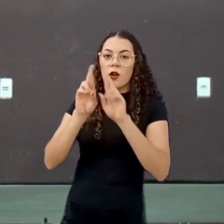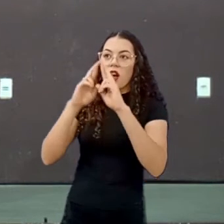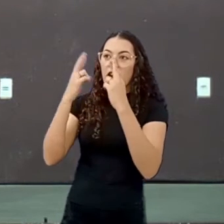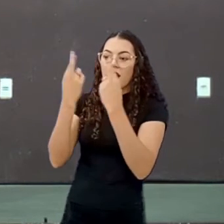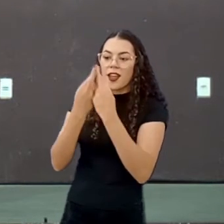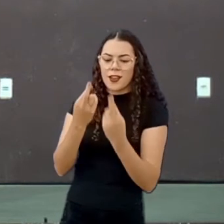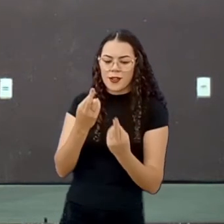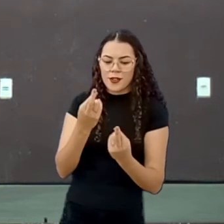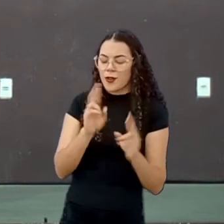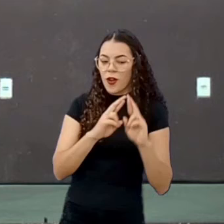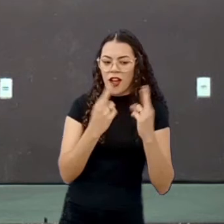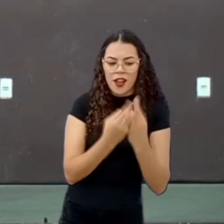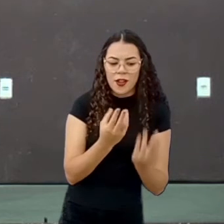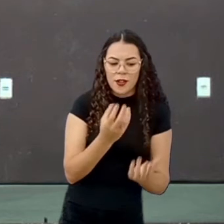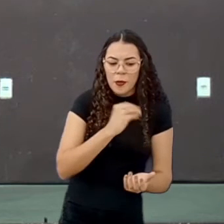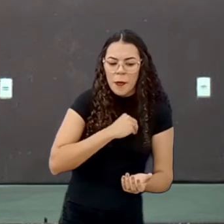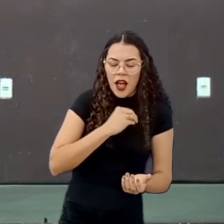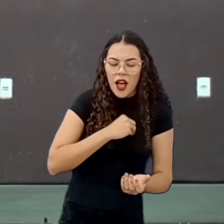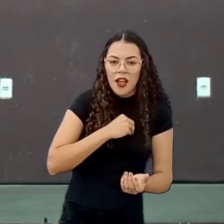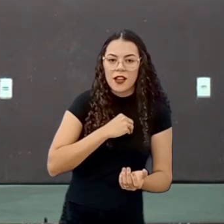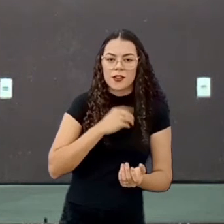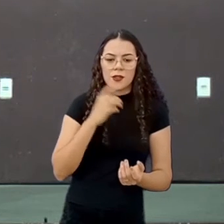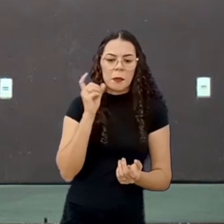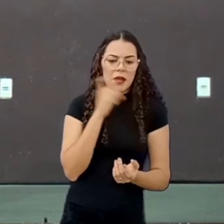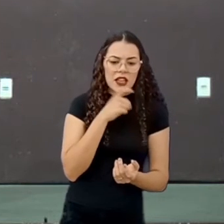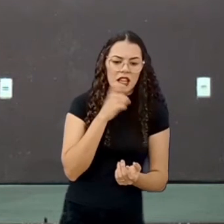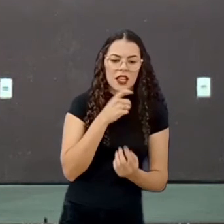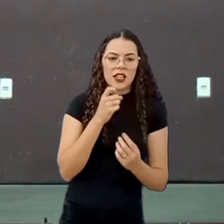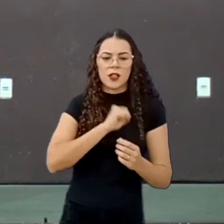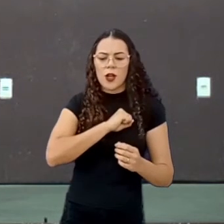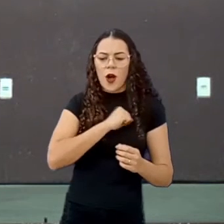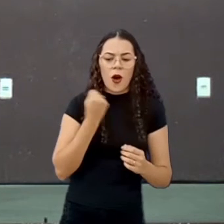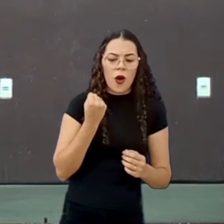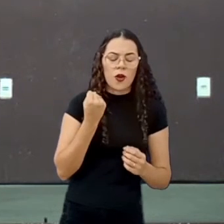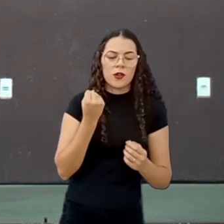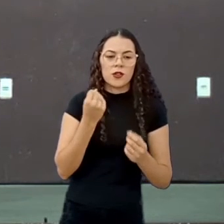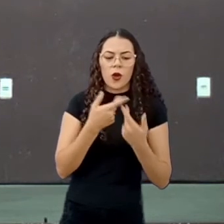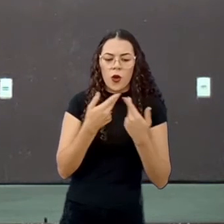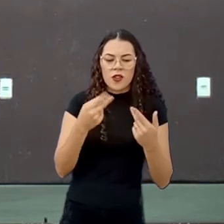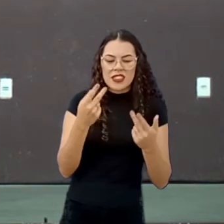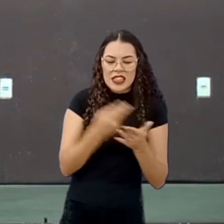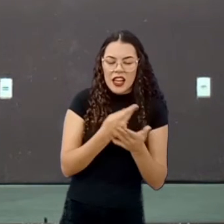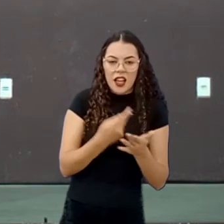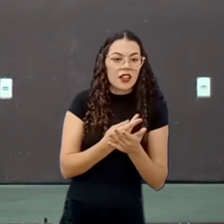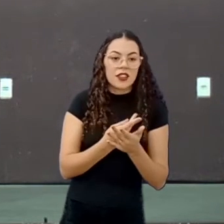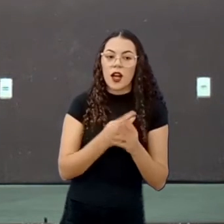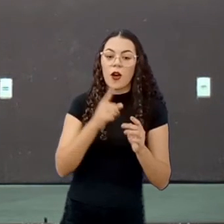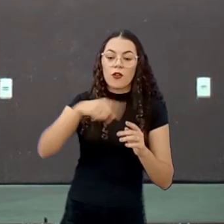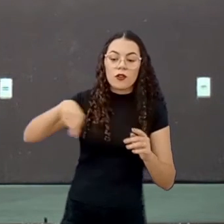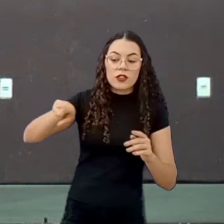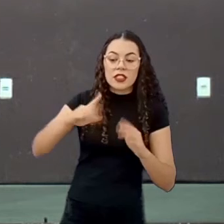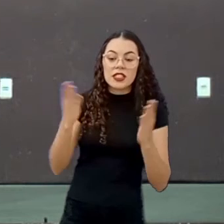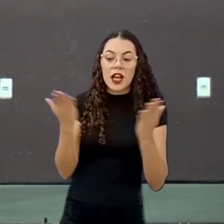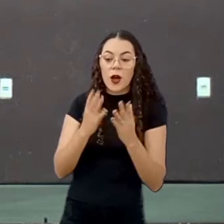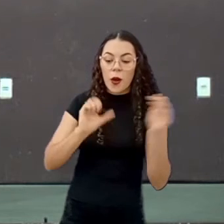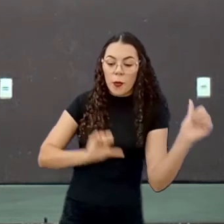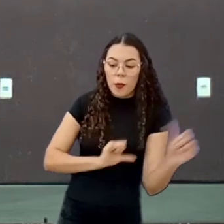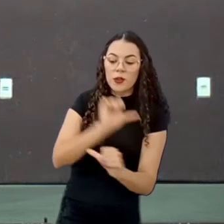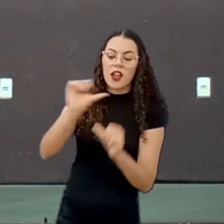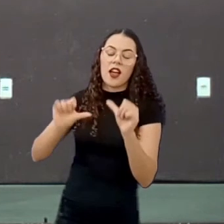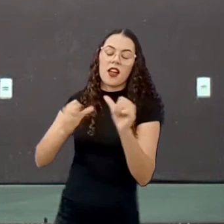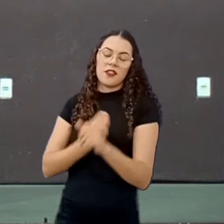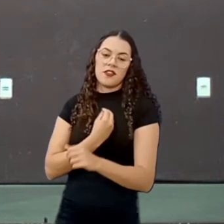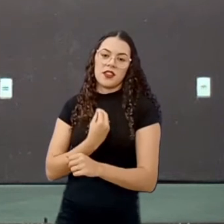trevas, o reino de mentiras, de ódio, de podridão, mas agora vocês foram transportados, vocês